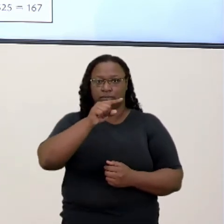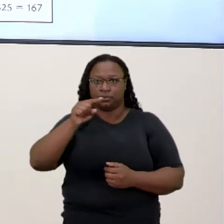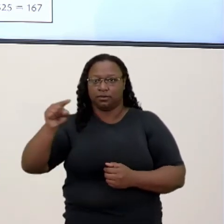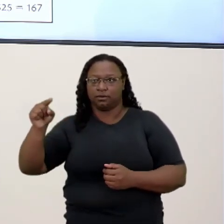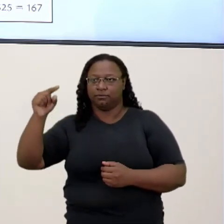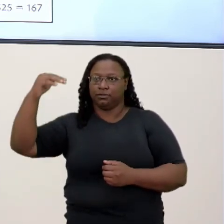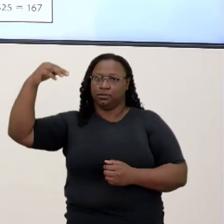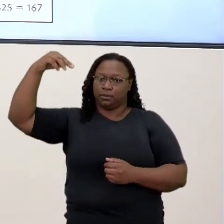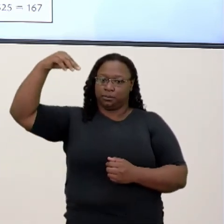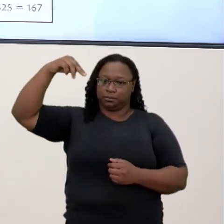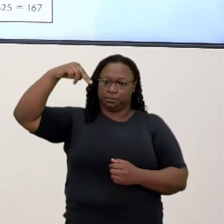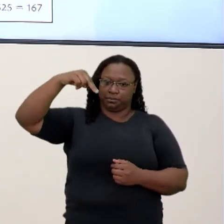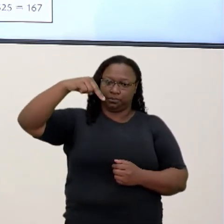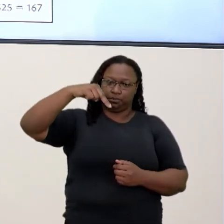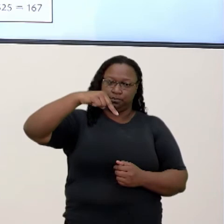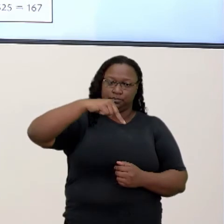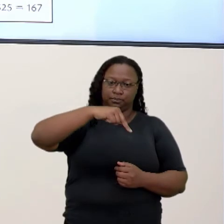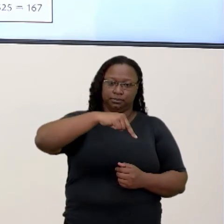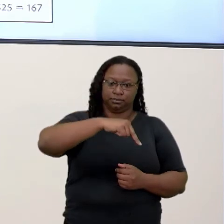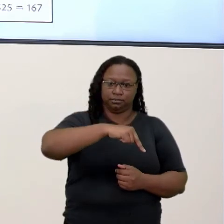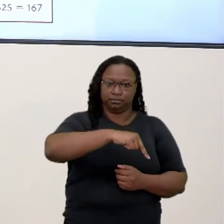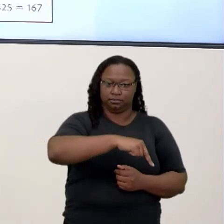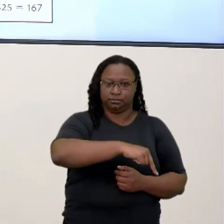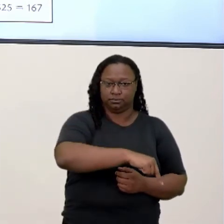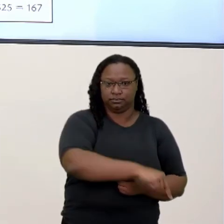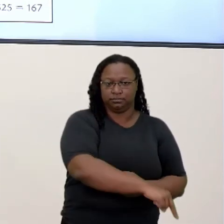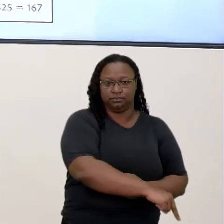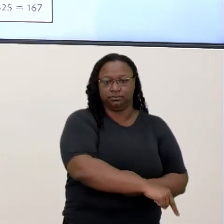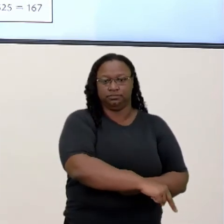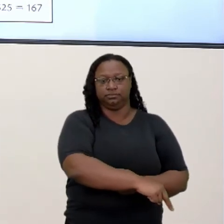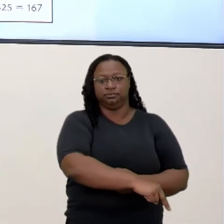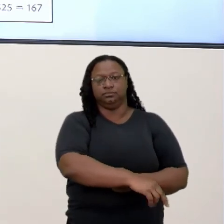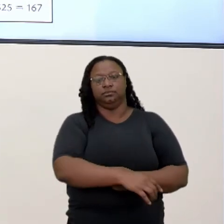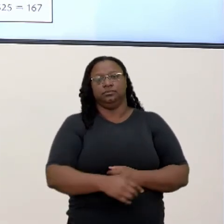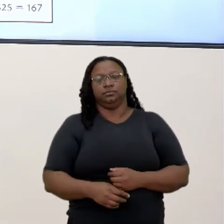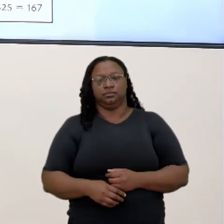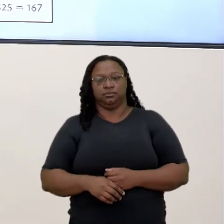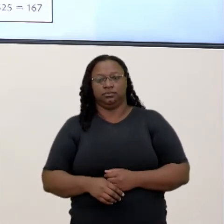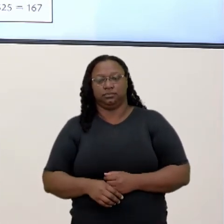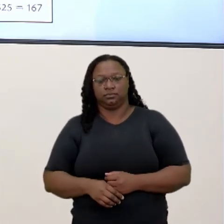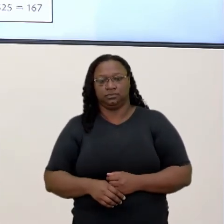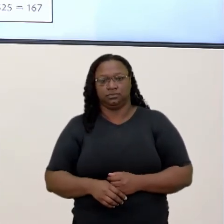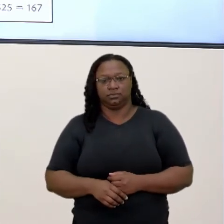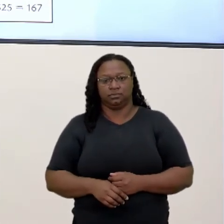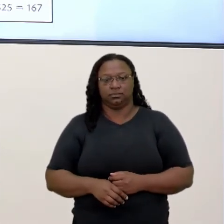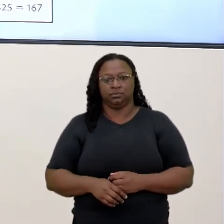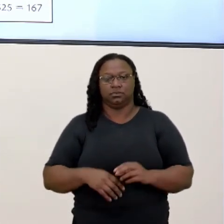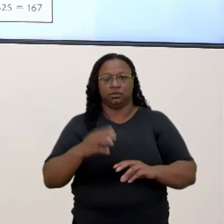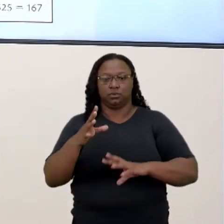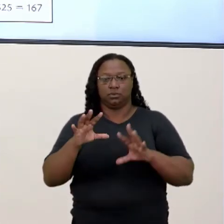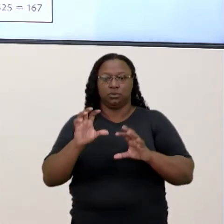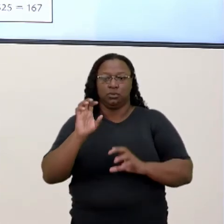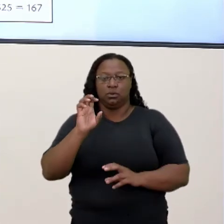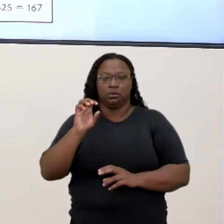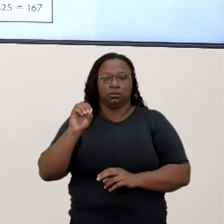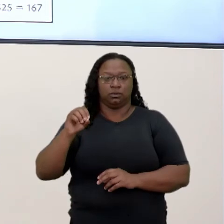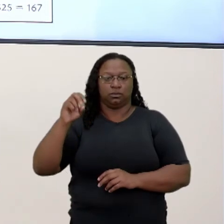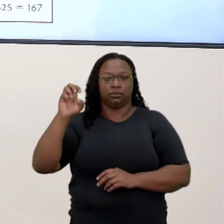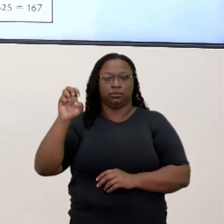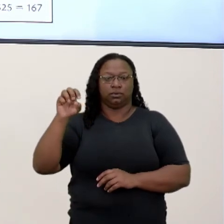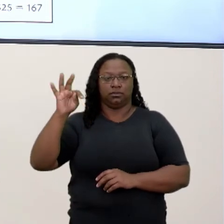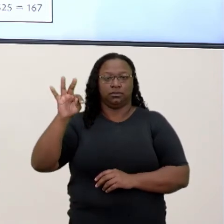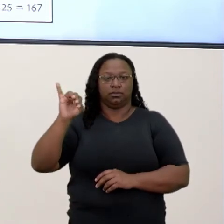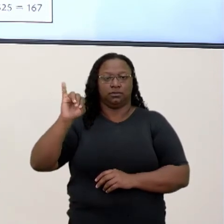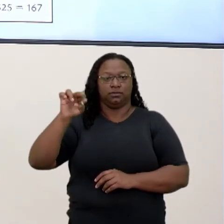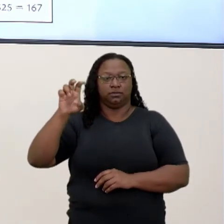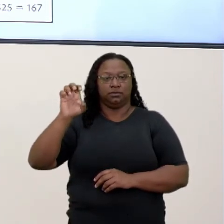decrescente, ok? E aí, para ela ser decrescente, o coeficiente angular, né? Ou seja, a inclinação da reta, ela